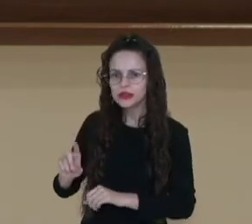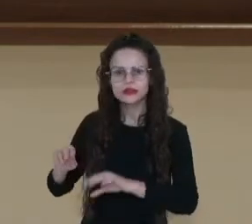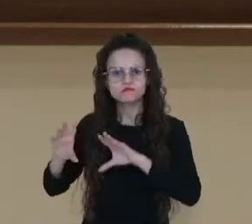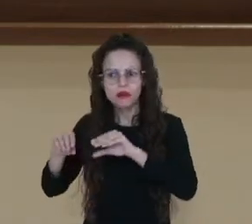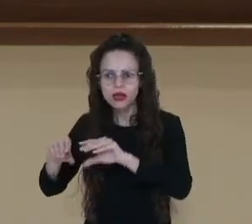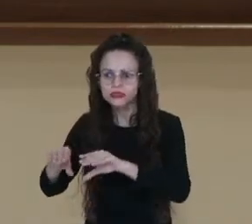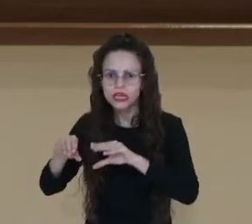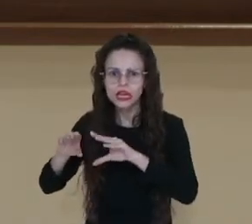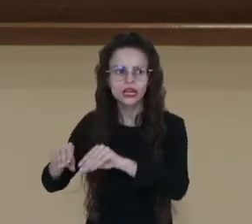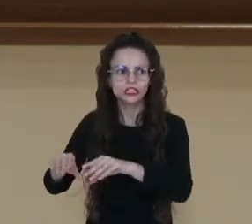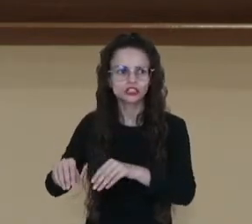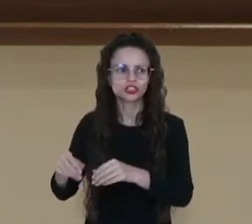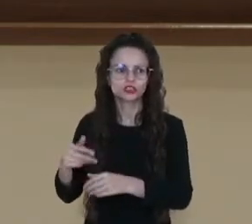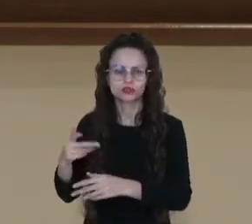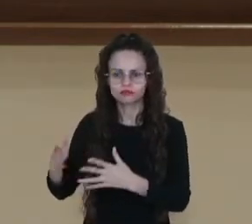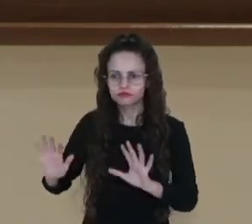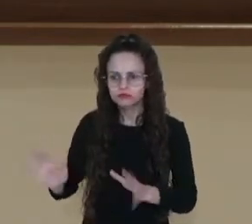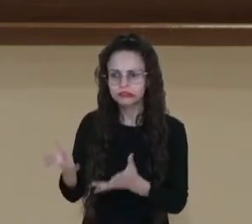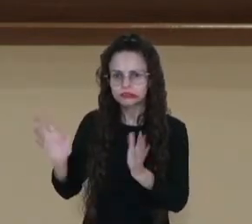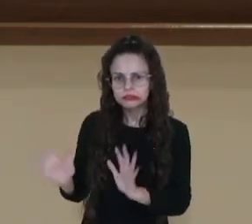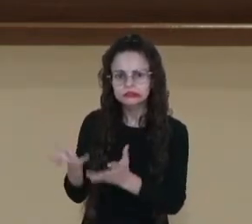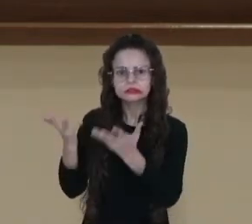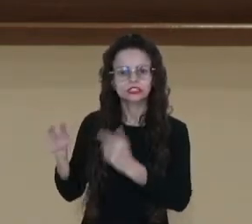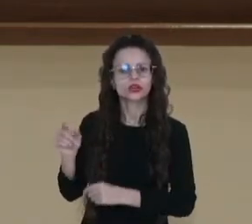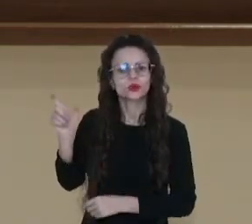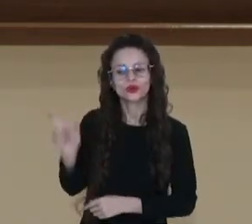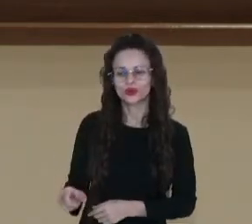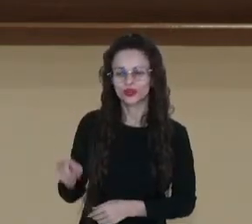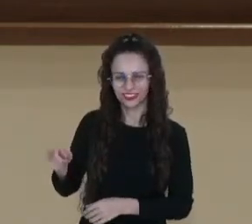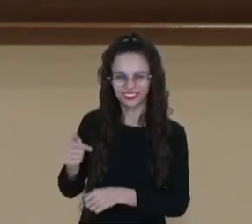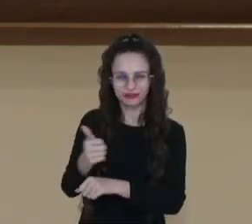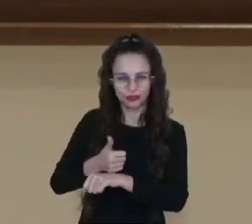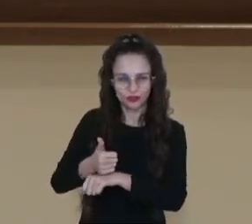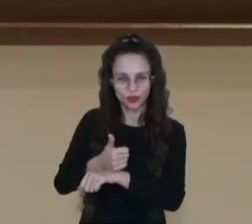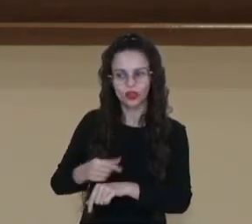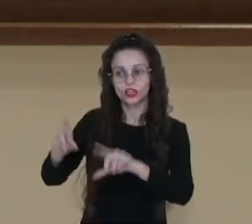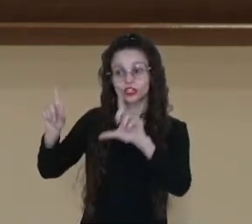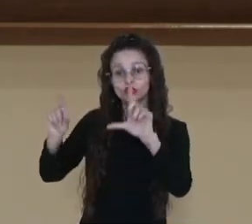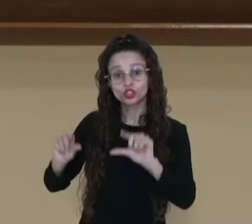campo, ele passa ali alguma coisa e massageia ali o jogador para